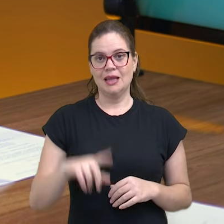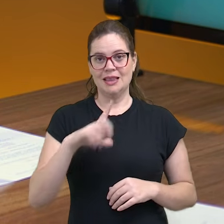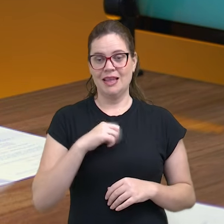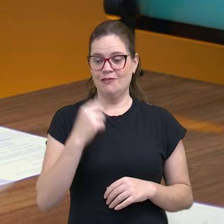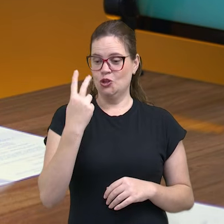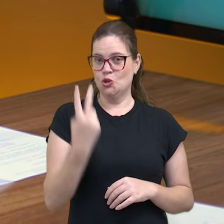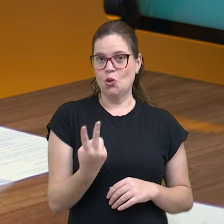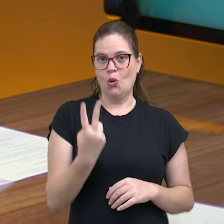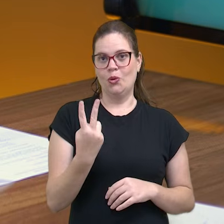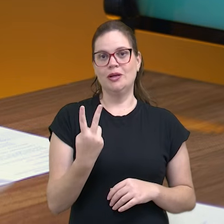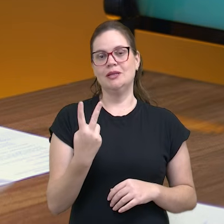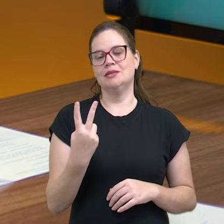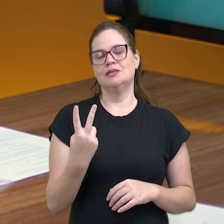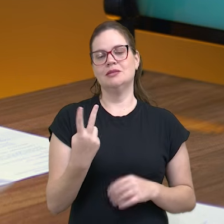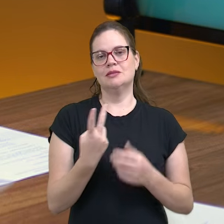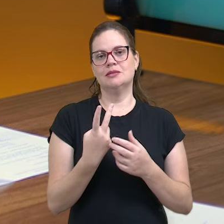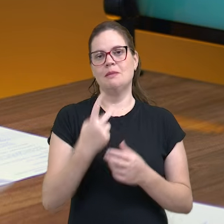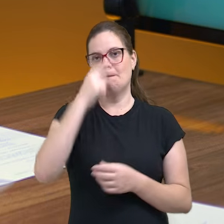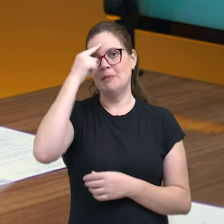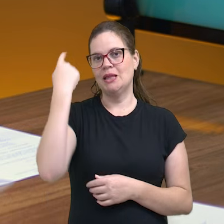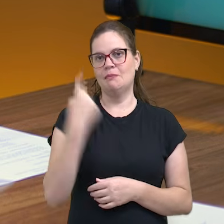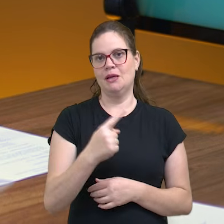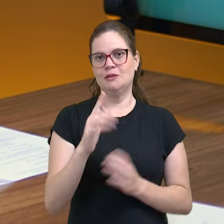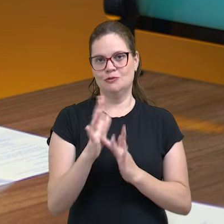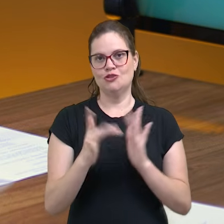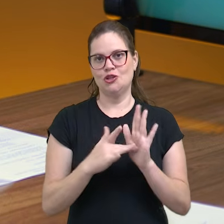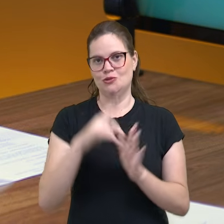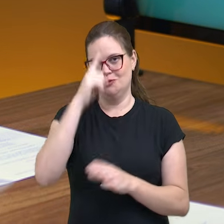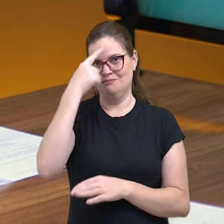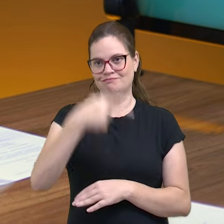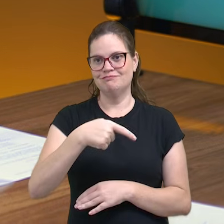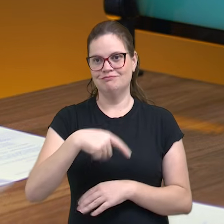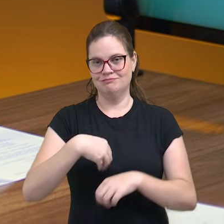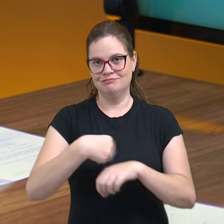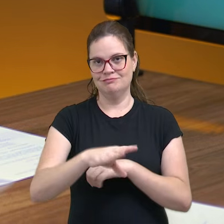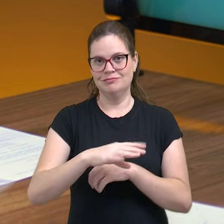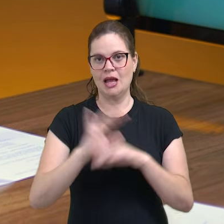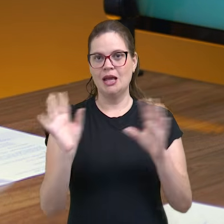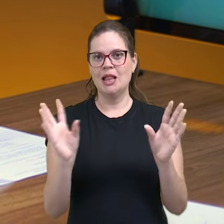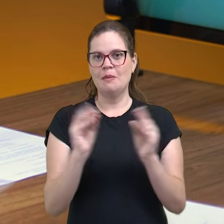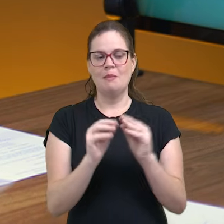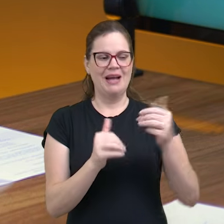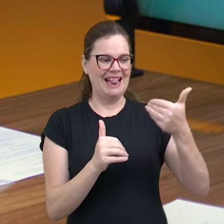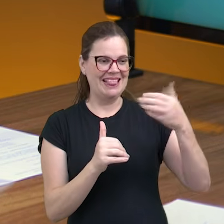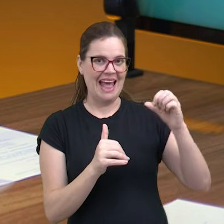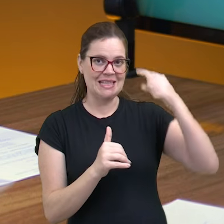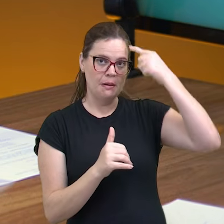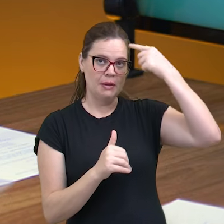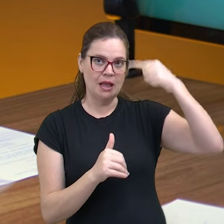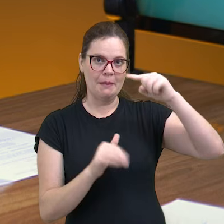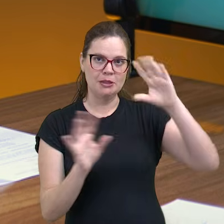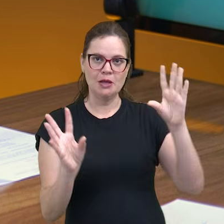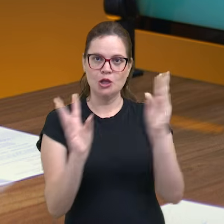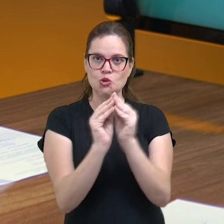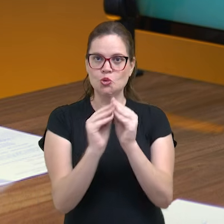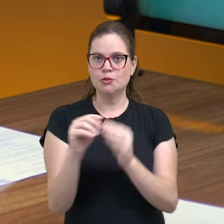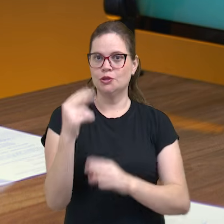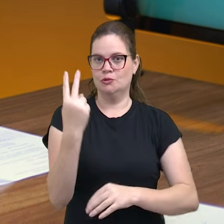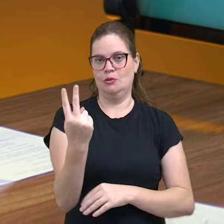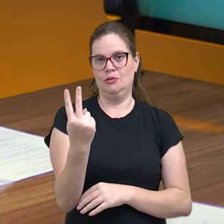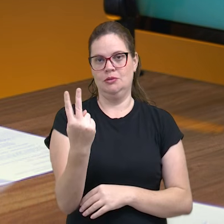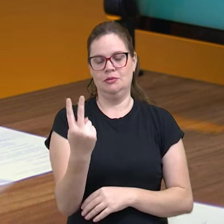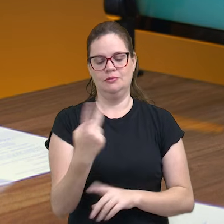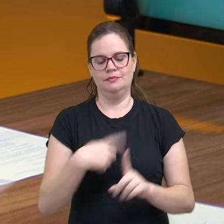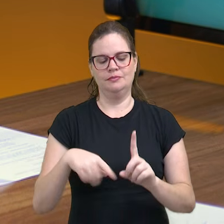2 mandamentos que o Senhor Jesus ele deixou, ele resume, ele compila os 10 mandamentos ali do Pai em